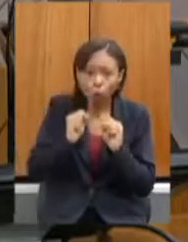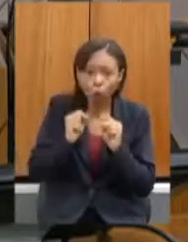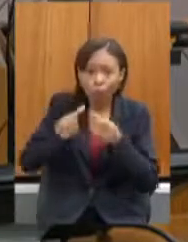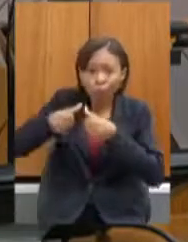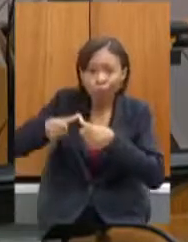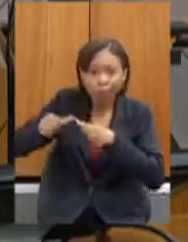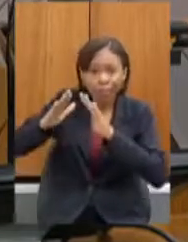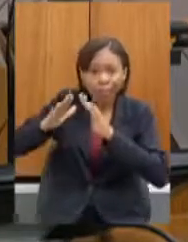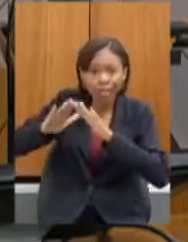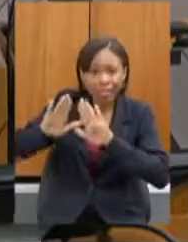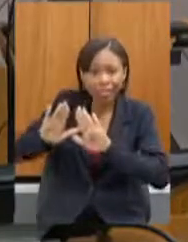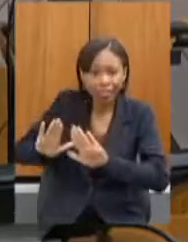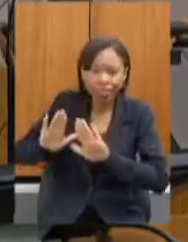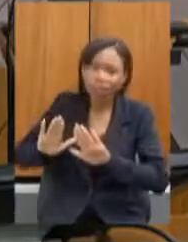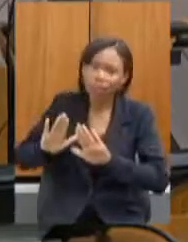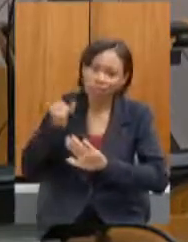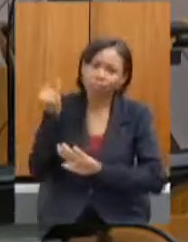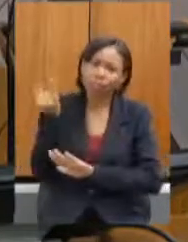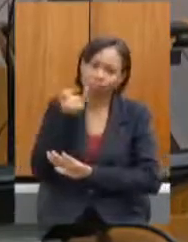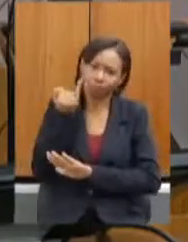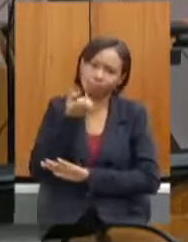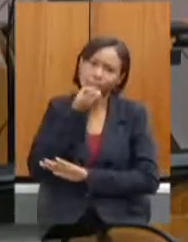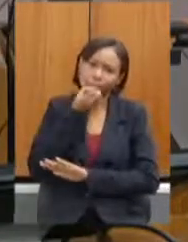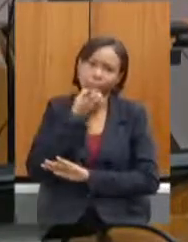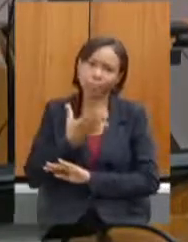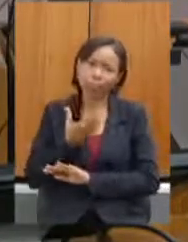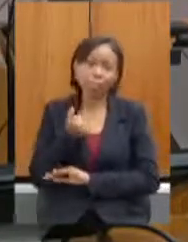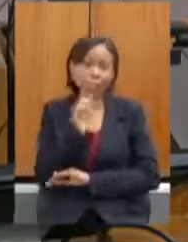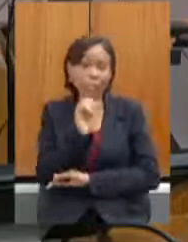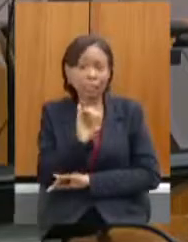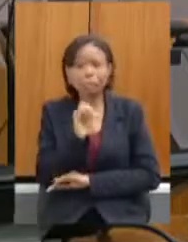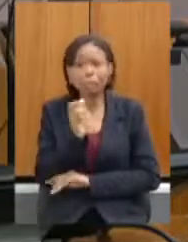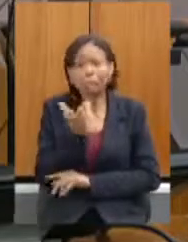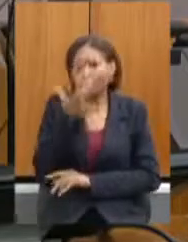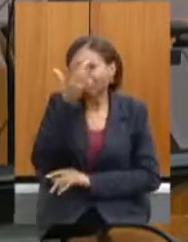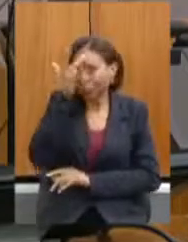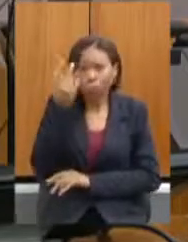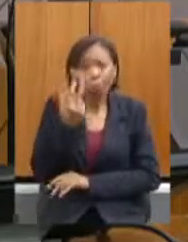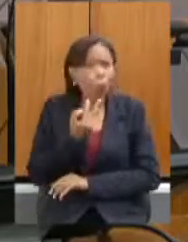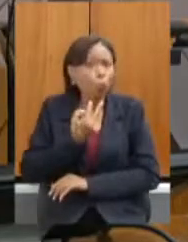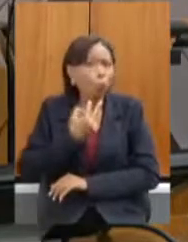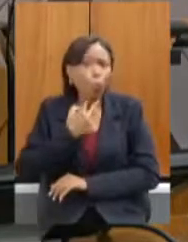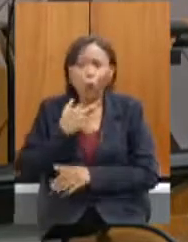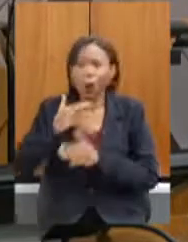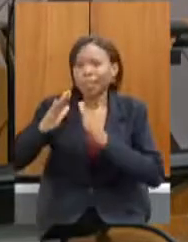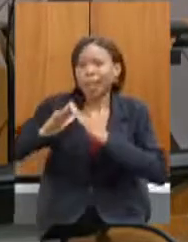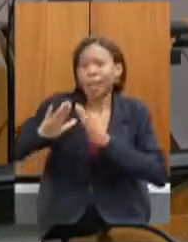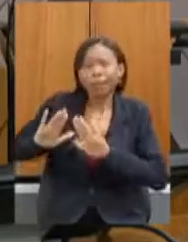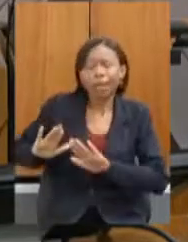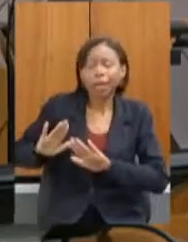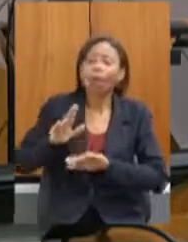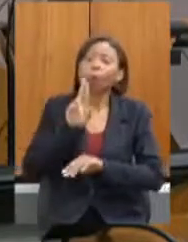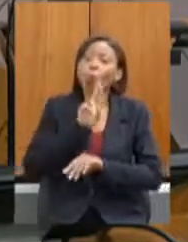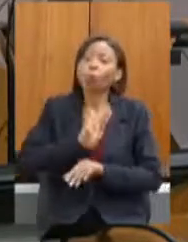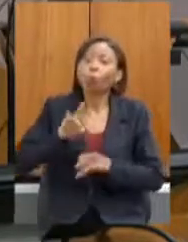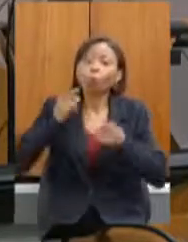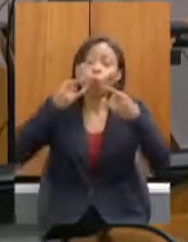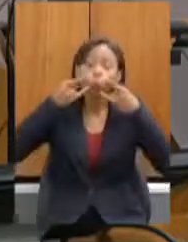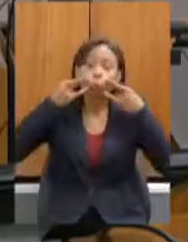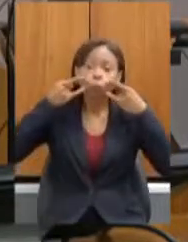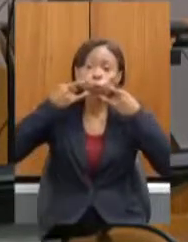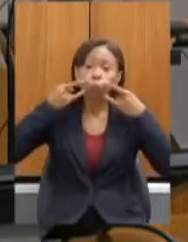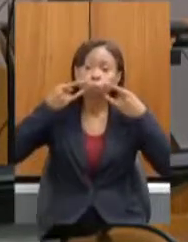fique em casa isso é bom é importante aquelas que não puderem ficar em casa que usa em máscara ao